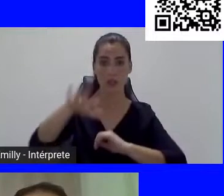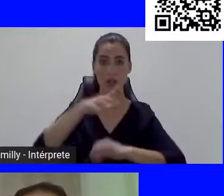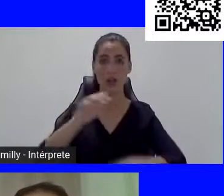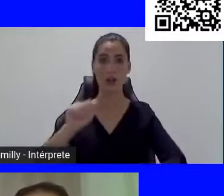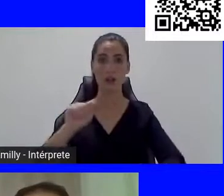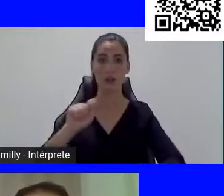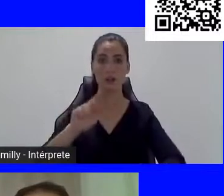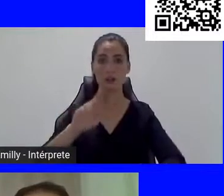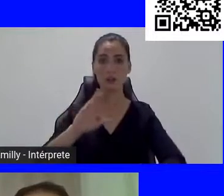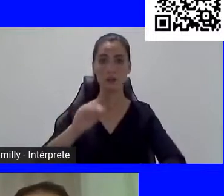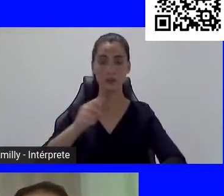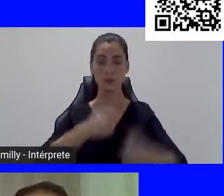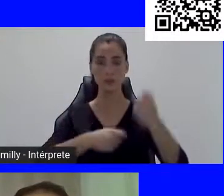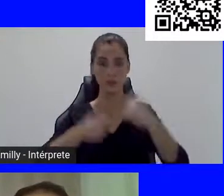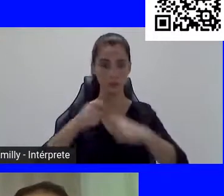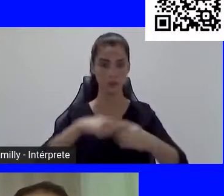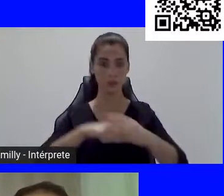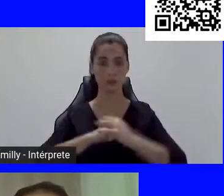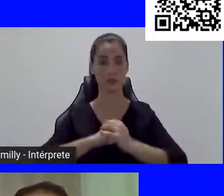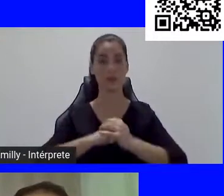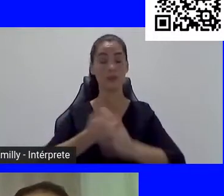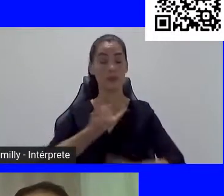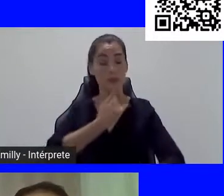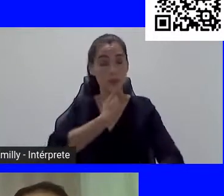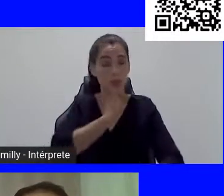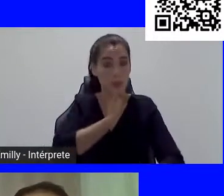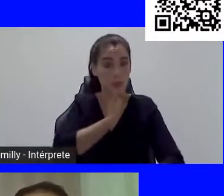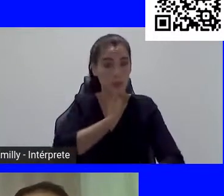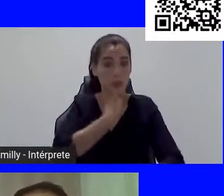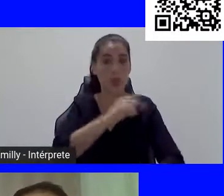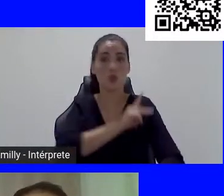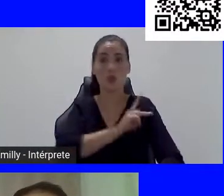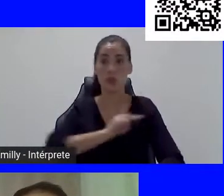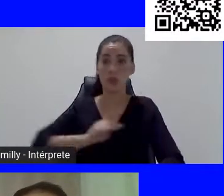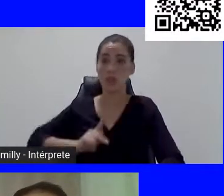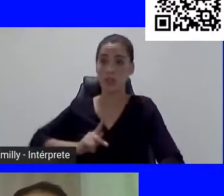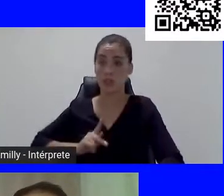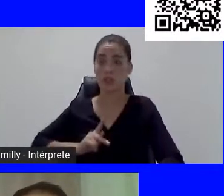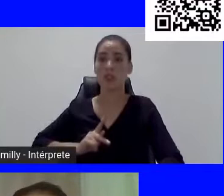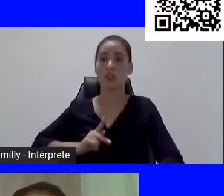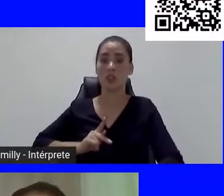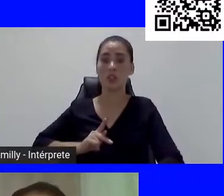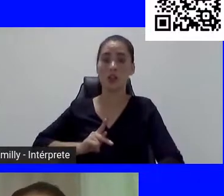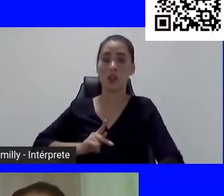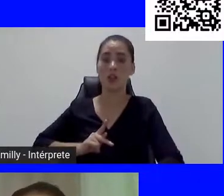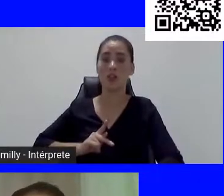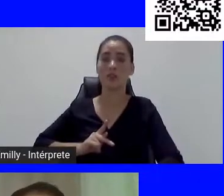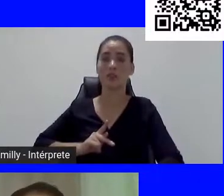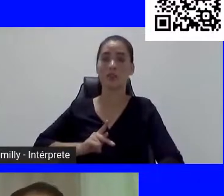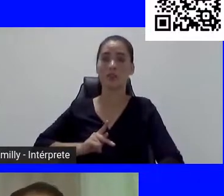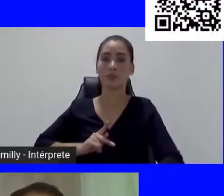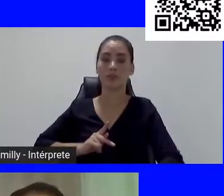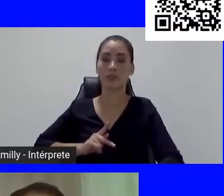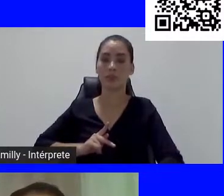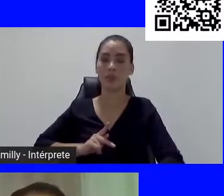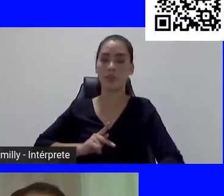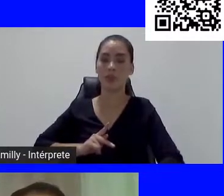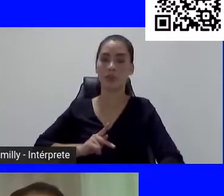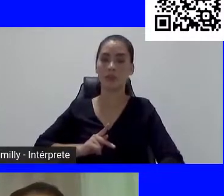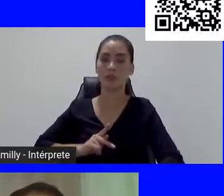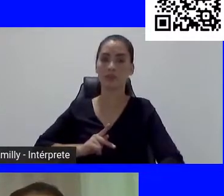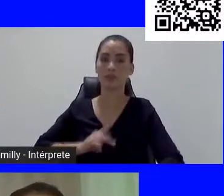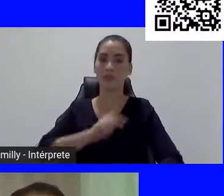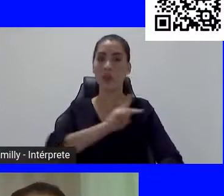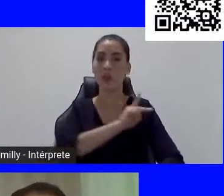que, infelizmente, diminuiu a imagem do agronegócio brasileiro e de como o agronegócio brasileiro age em relação ao meio